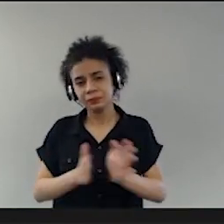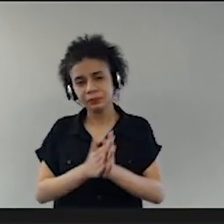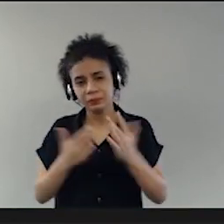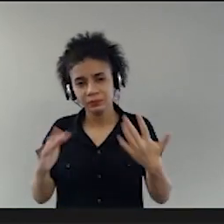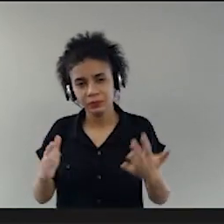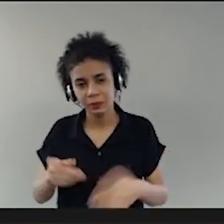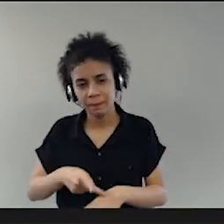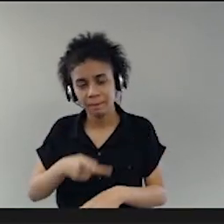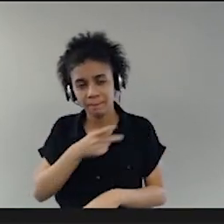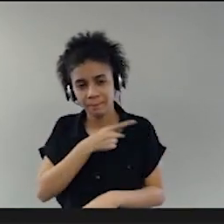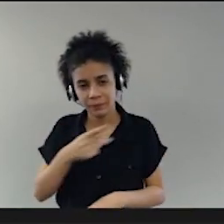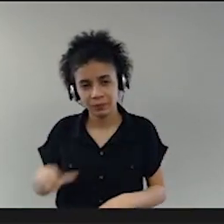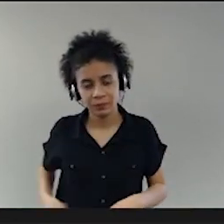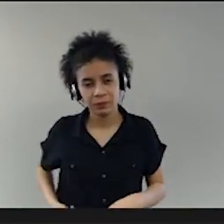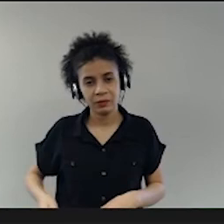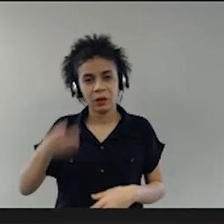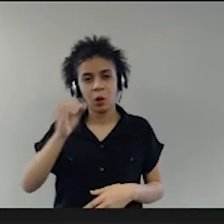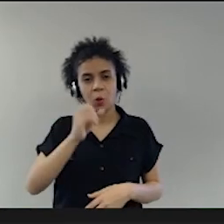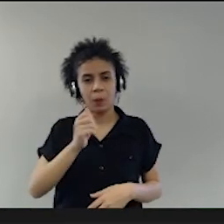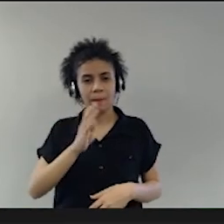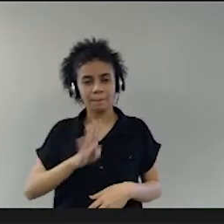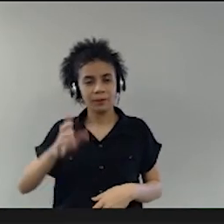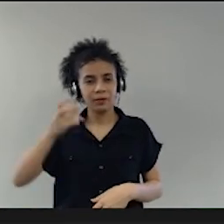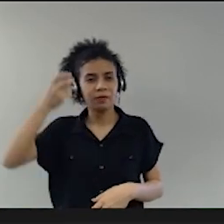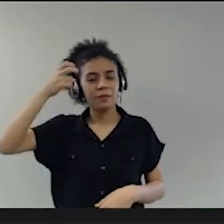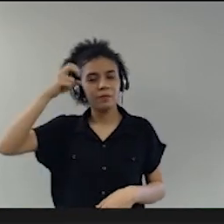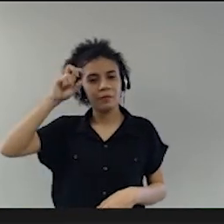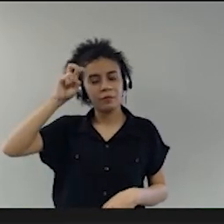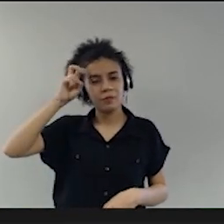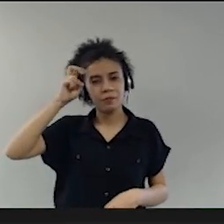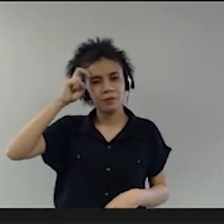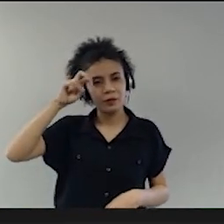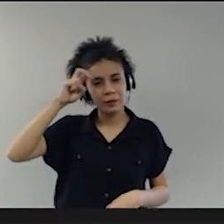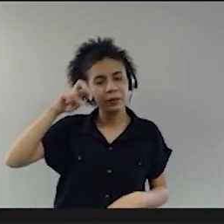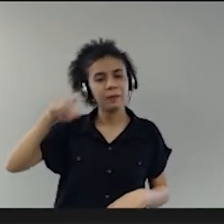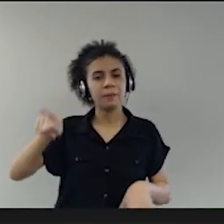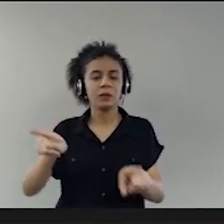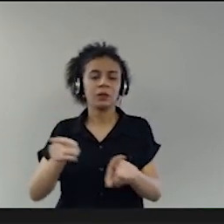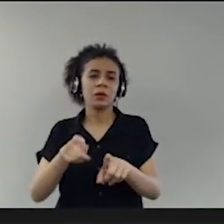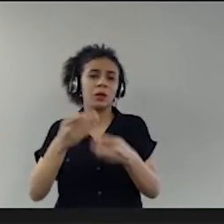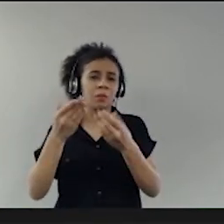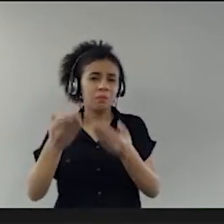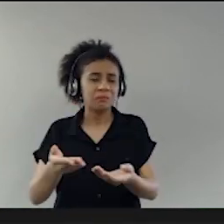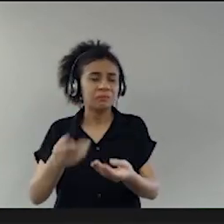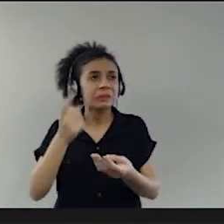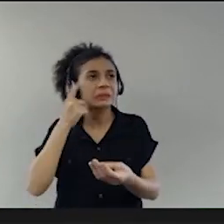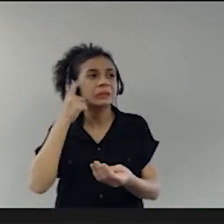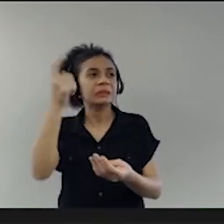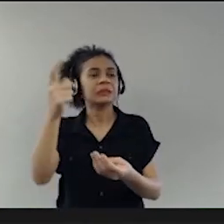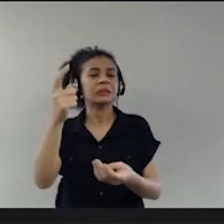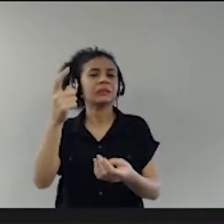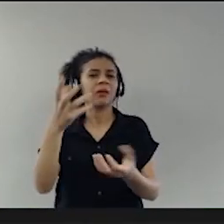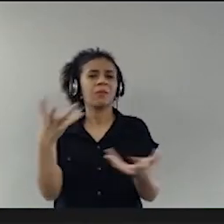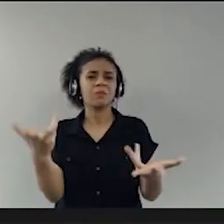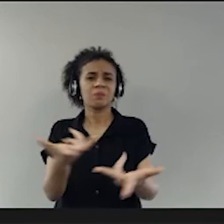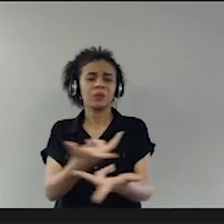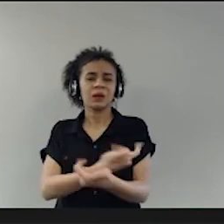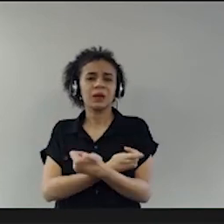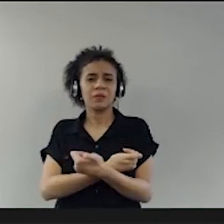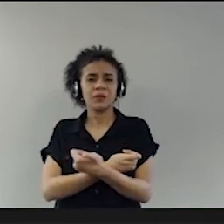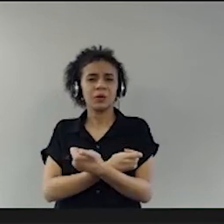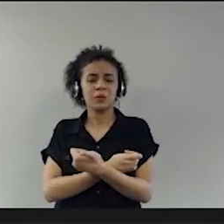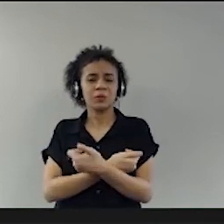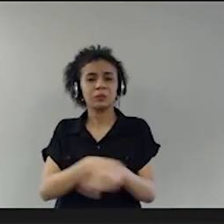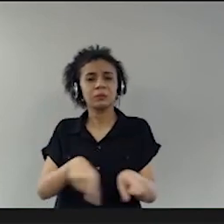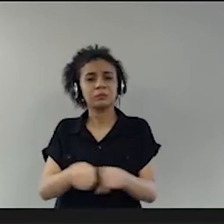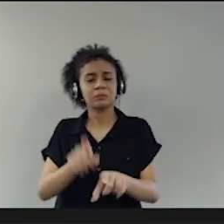Parabenizar o nosso presidente da OAB Nacional, doutor Felipe Santa Cruz, por idealizar um evento tão grandioso como esse,